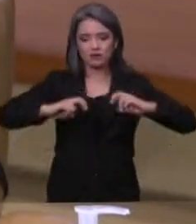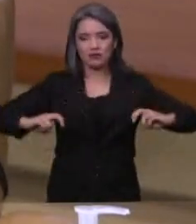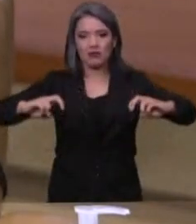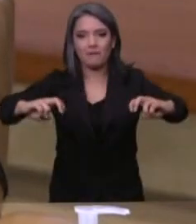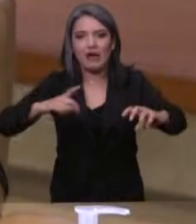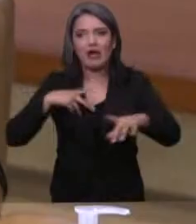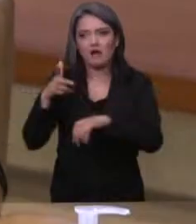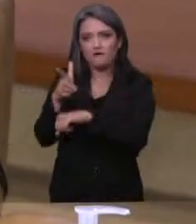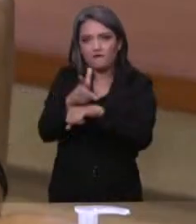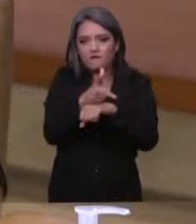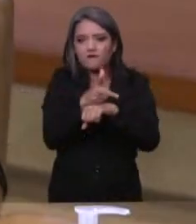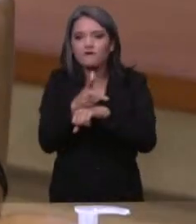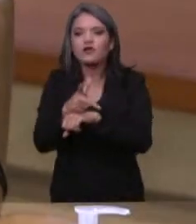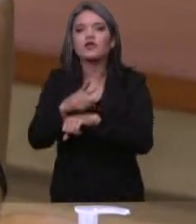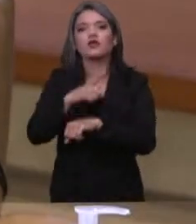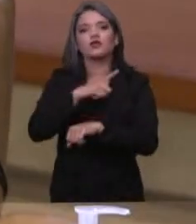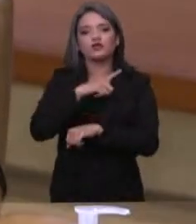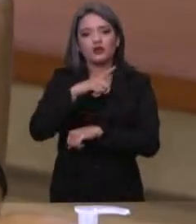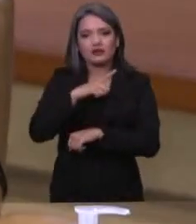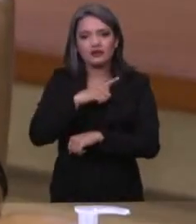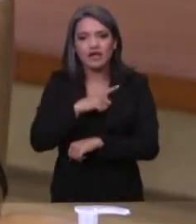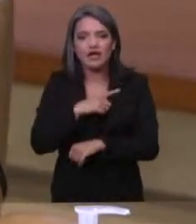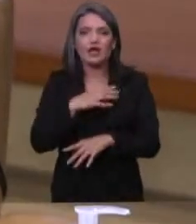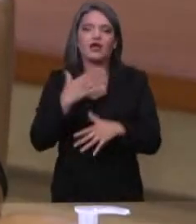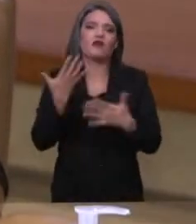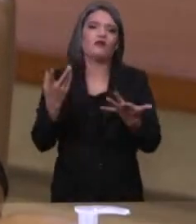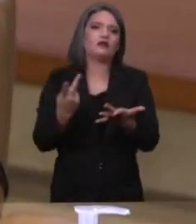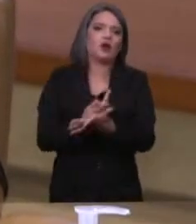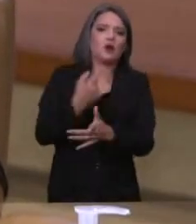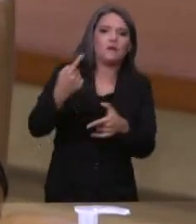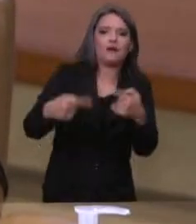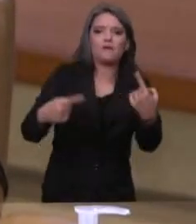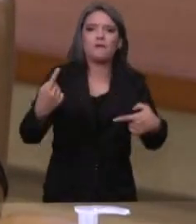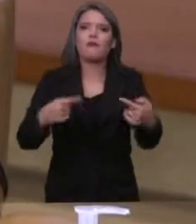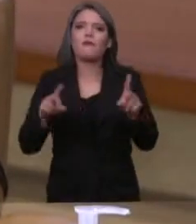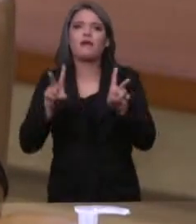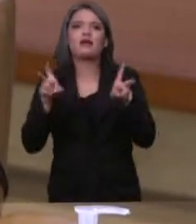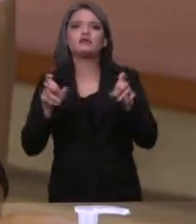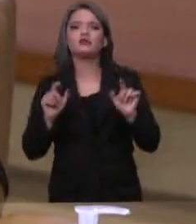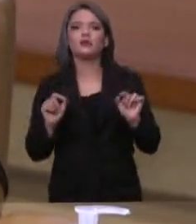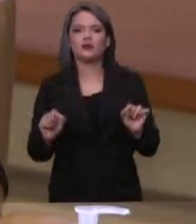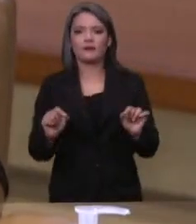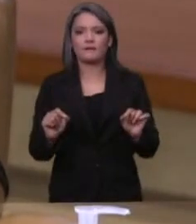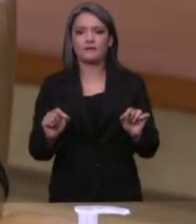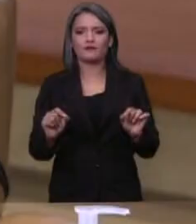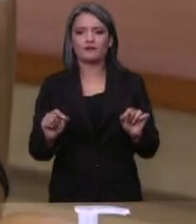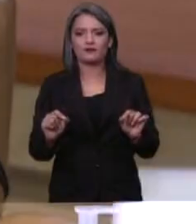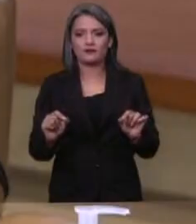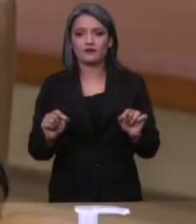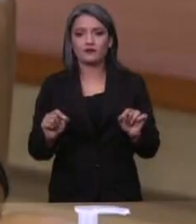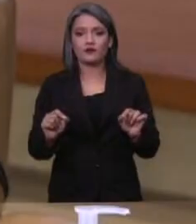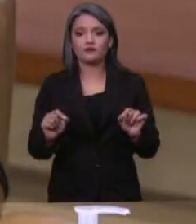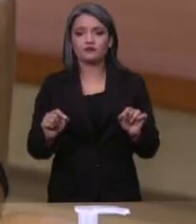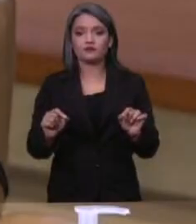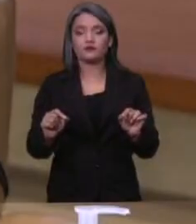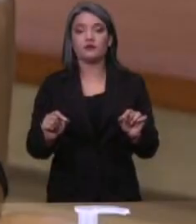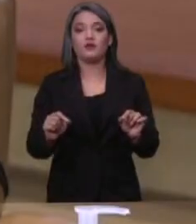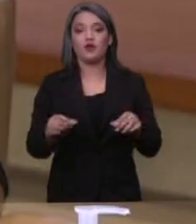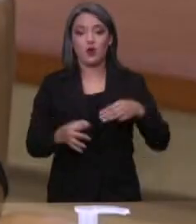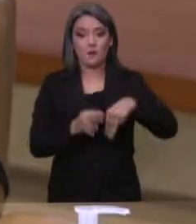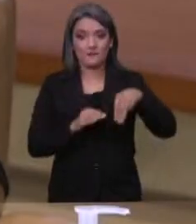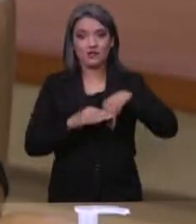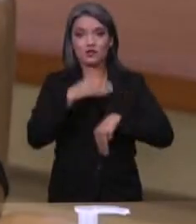e havia toda uma discussão sobre, a partir de uma determinação do ministro Celso de